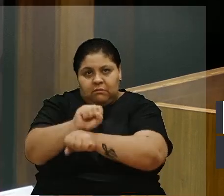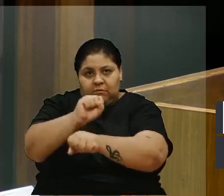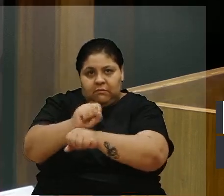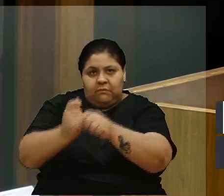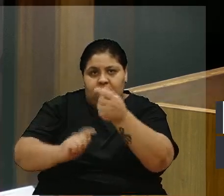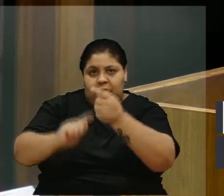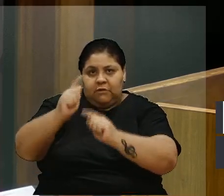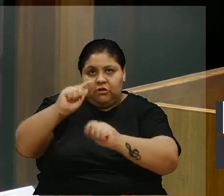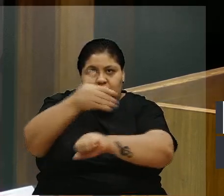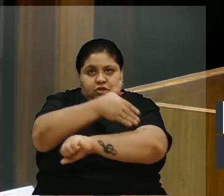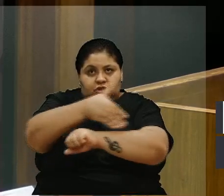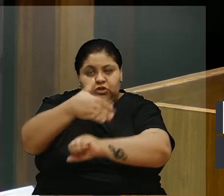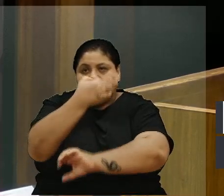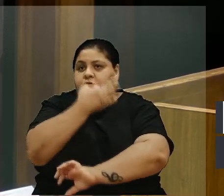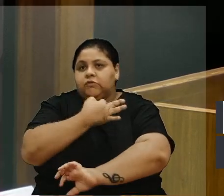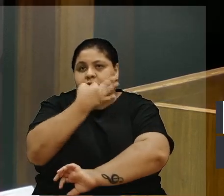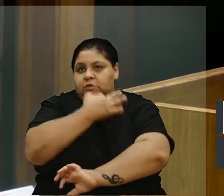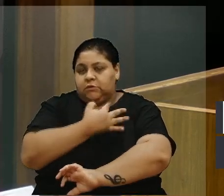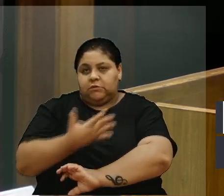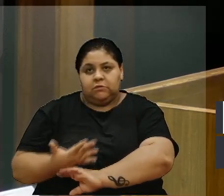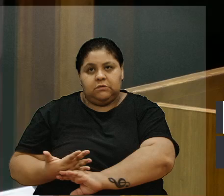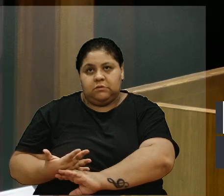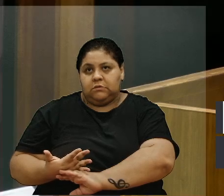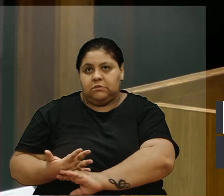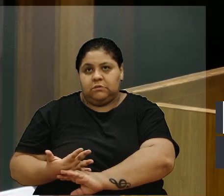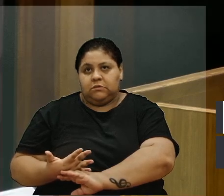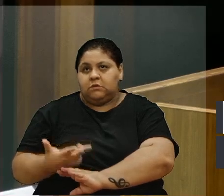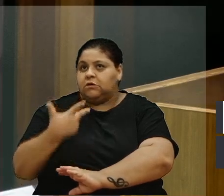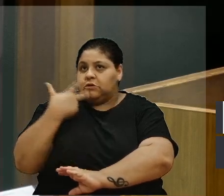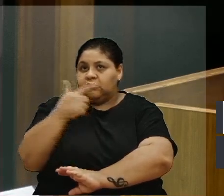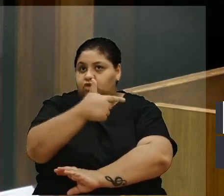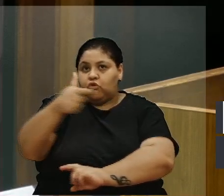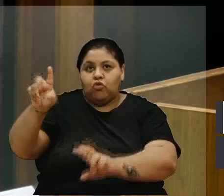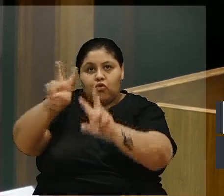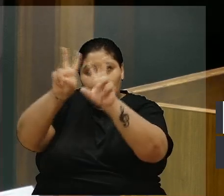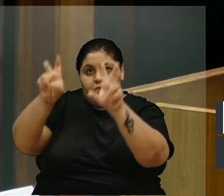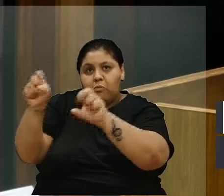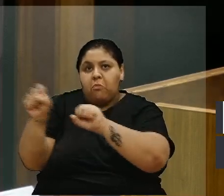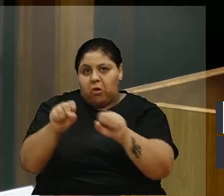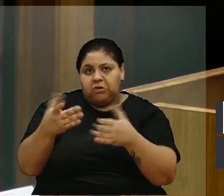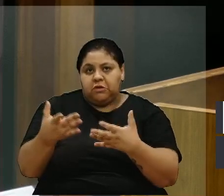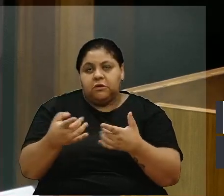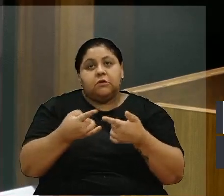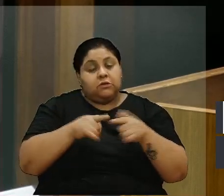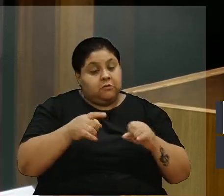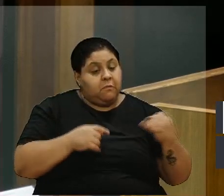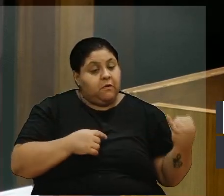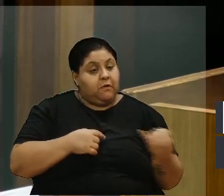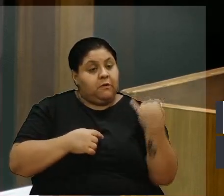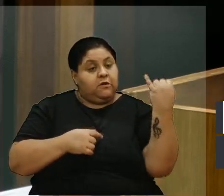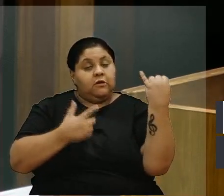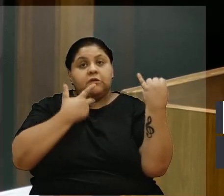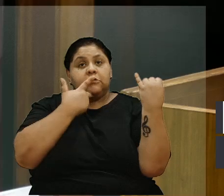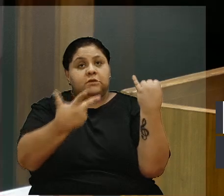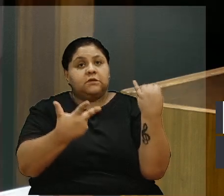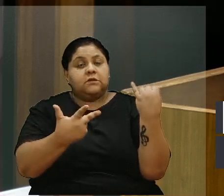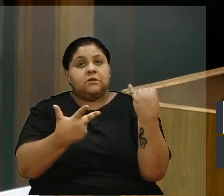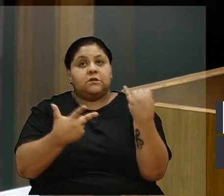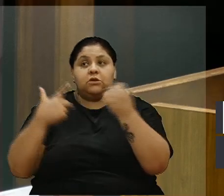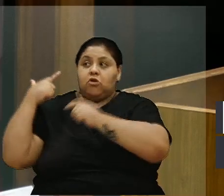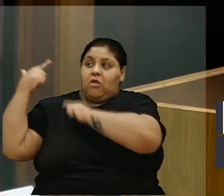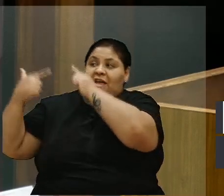Carnaval de rua de Caxias fosse falar de outros temas. Ele pode, mas é importante destacar a